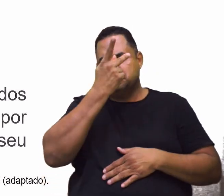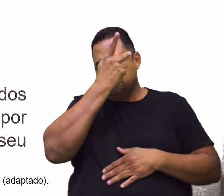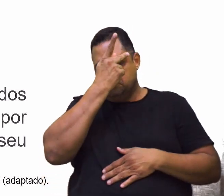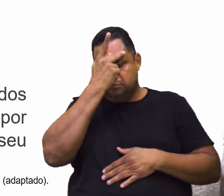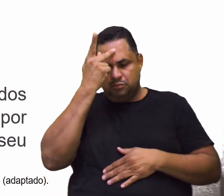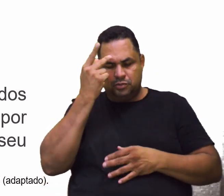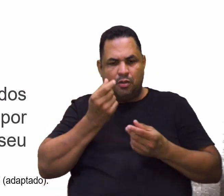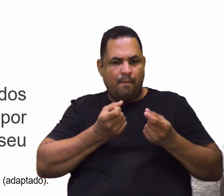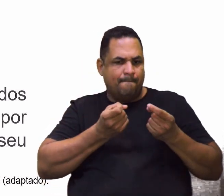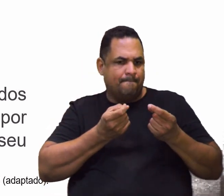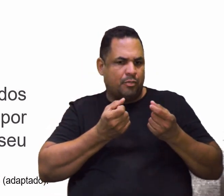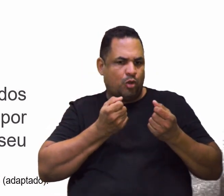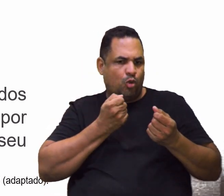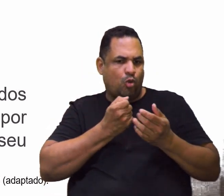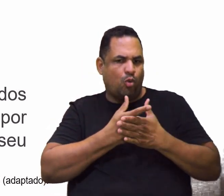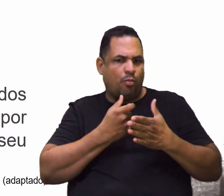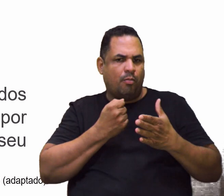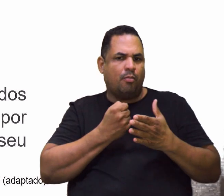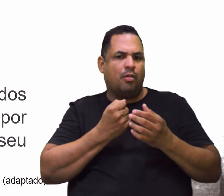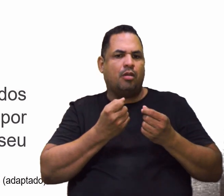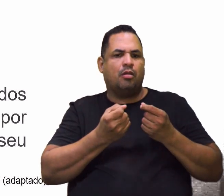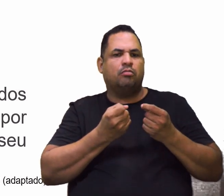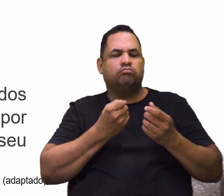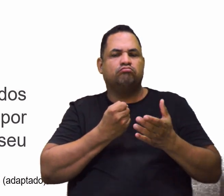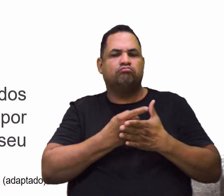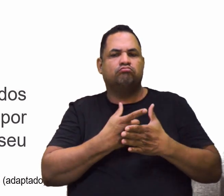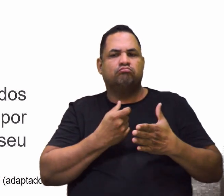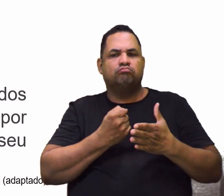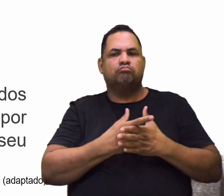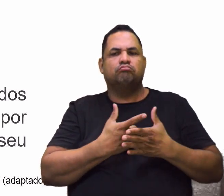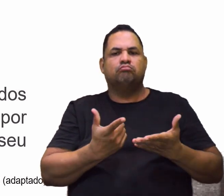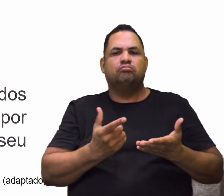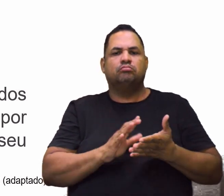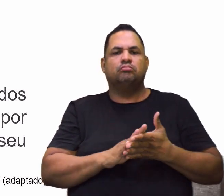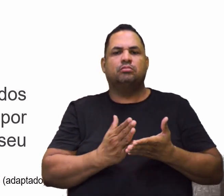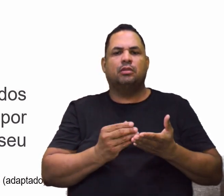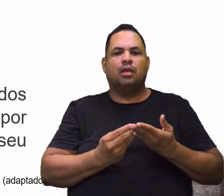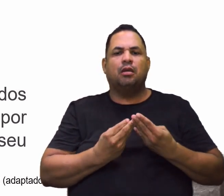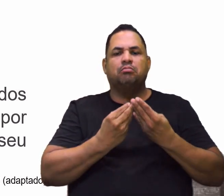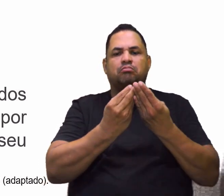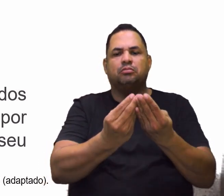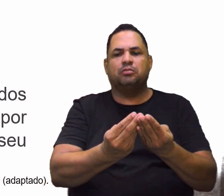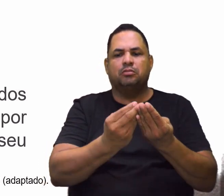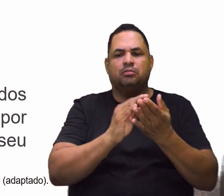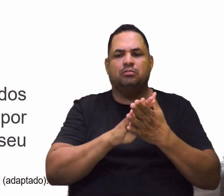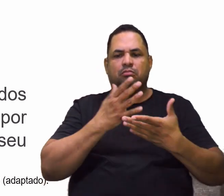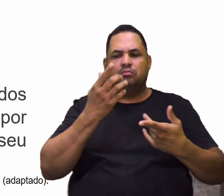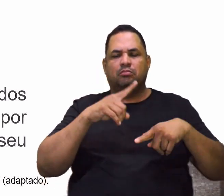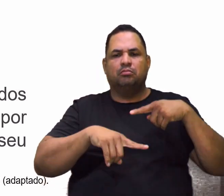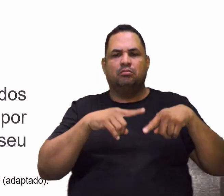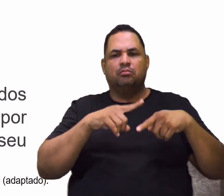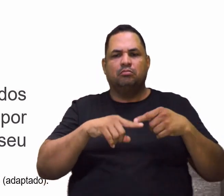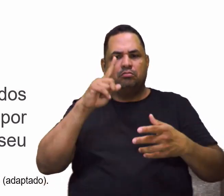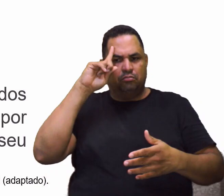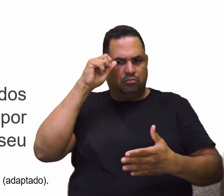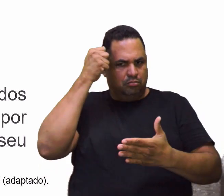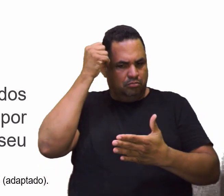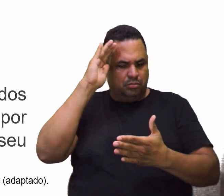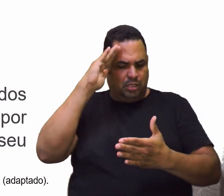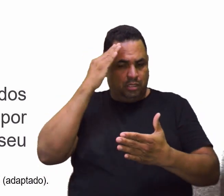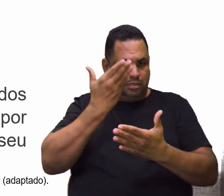consumidores. Para manter a credibilidade, a empresa oferece produtos confiáveis sem ludibriar o consumidor. Veja